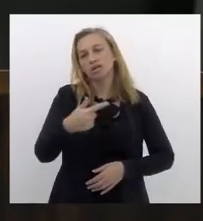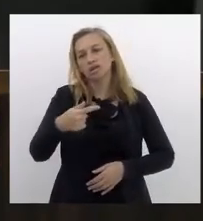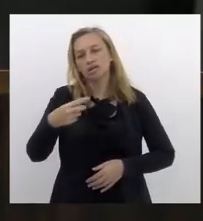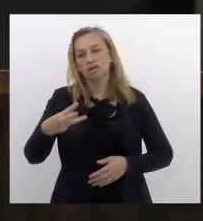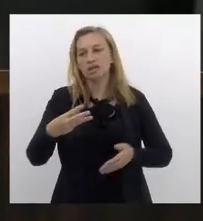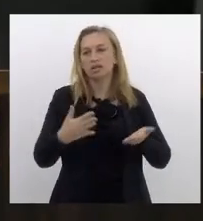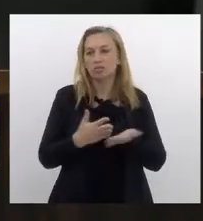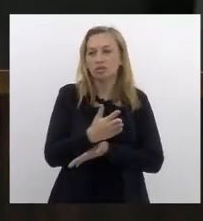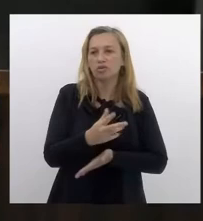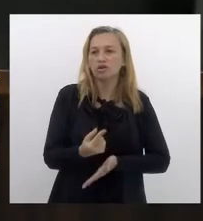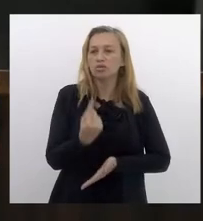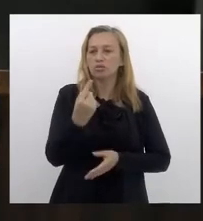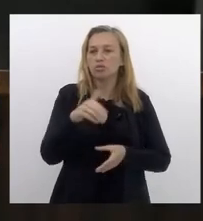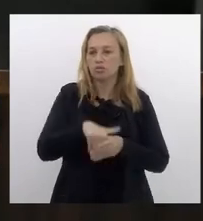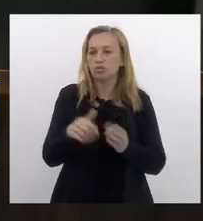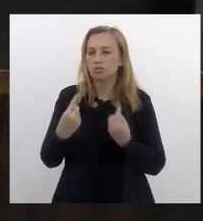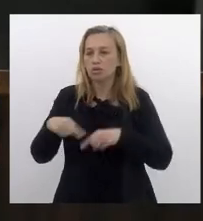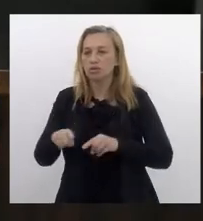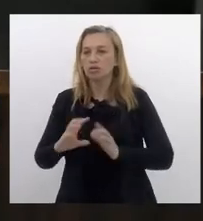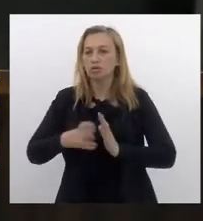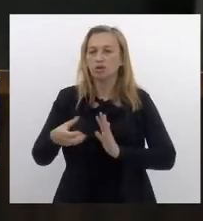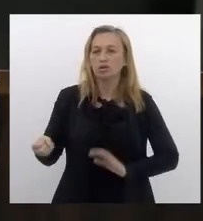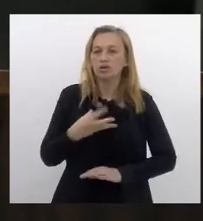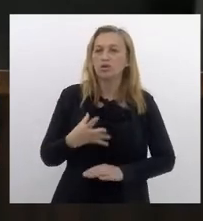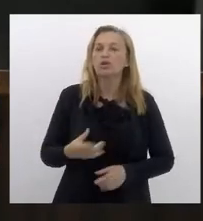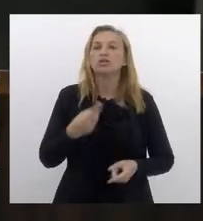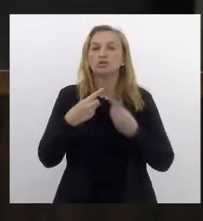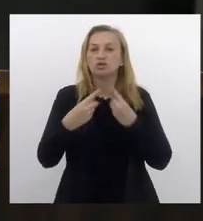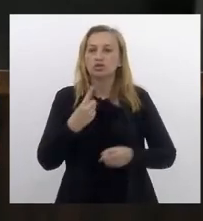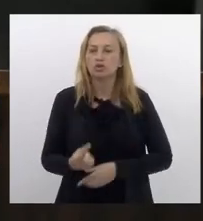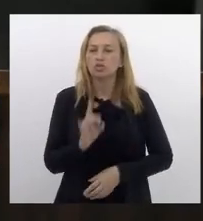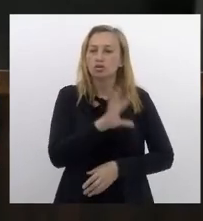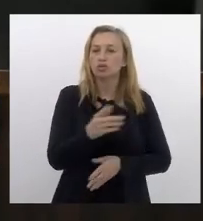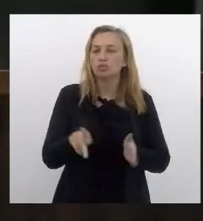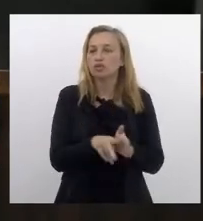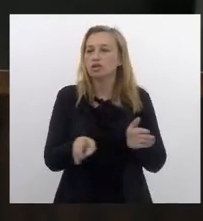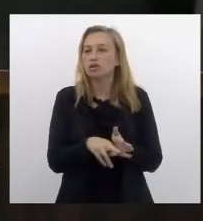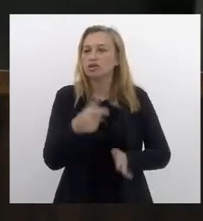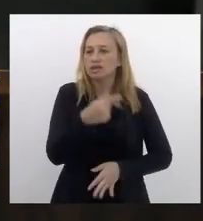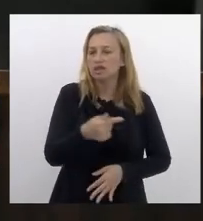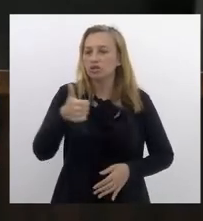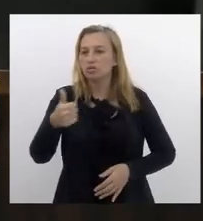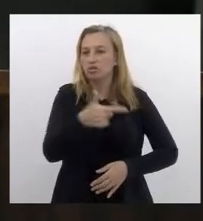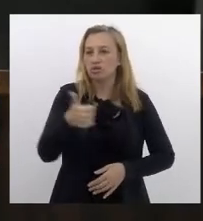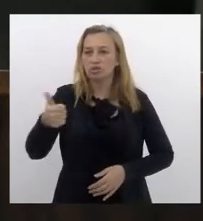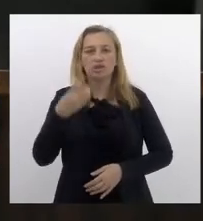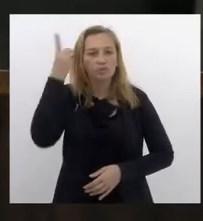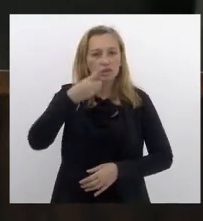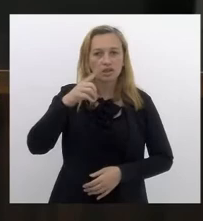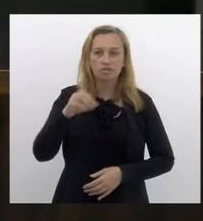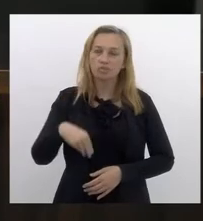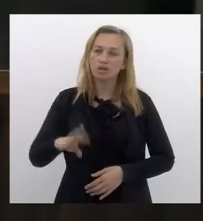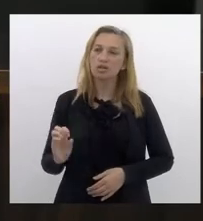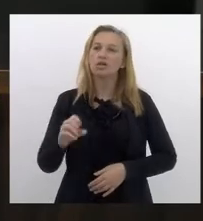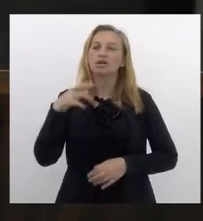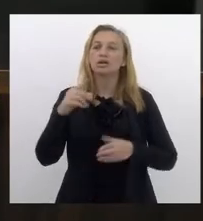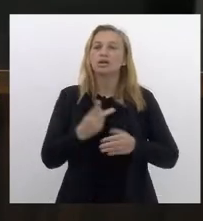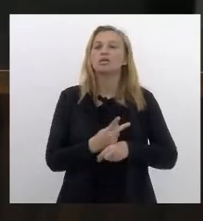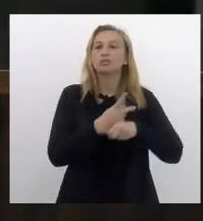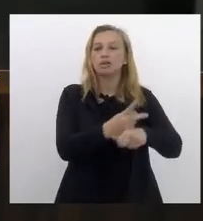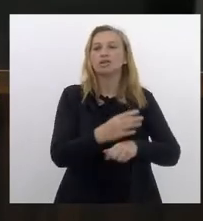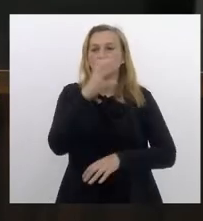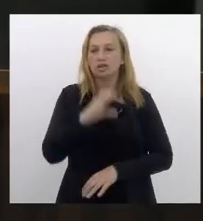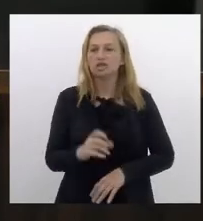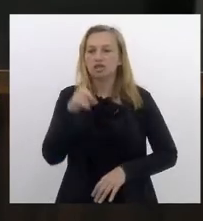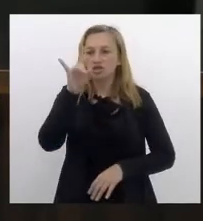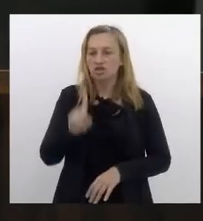com voto pela abstenção do novo. Tramitação ordinária, discussão única, projeto de resolução 781/2021, de autoria do deputado Carlos Mink, que concede prêmio de cidadania,